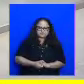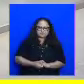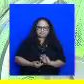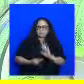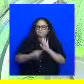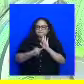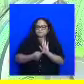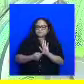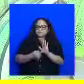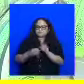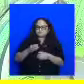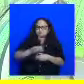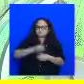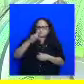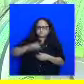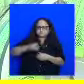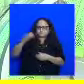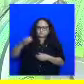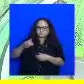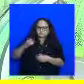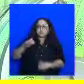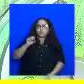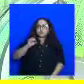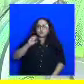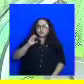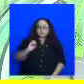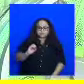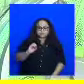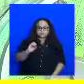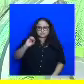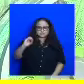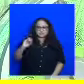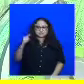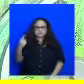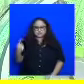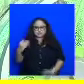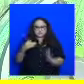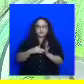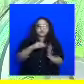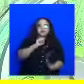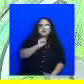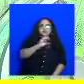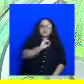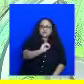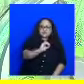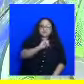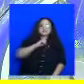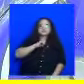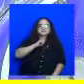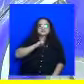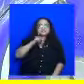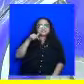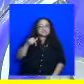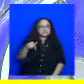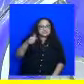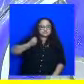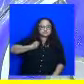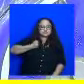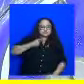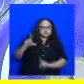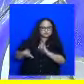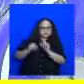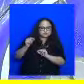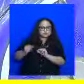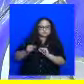Vamos mostrar o globo número 6 com suporte em cima abastecido com 80 bolas numeradas de 01 a 80. Deste globo sortearemos as 7 dezenas da Time Mania.